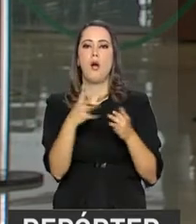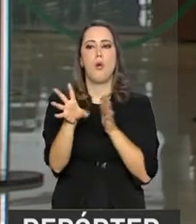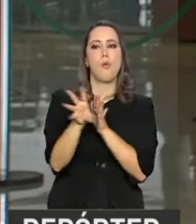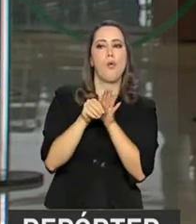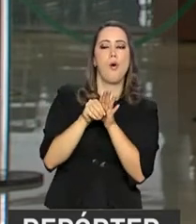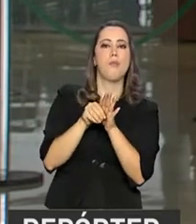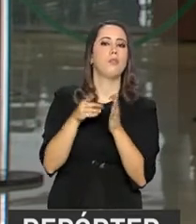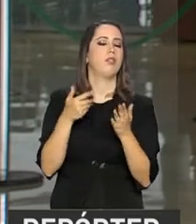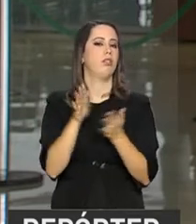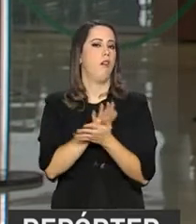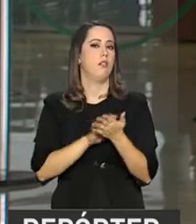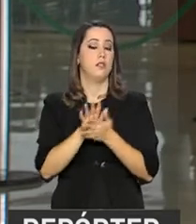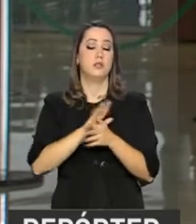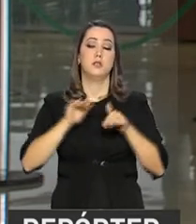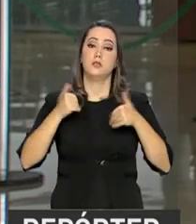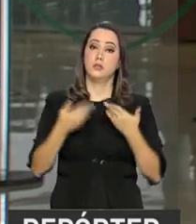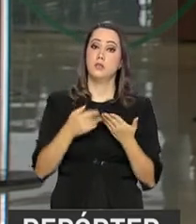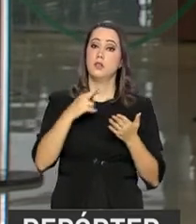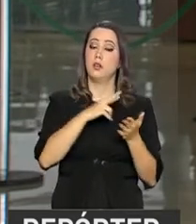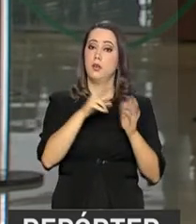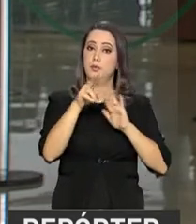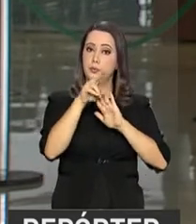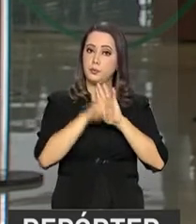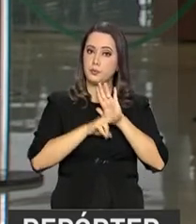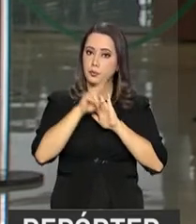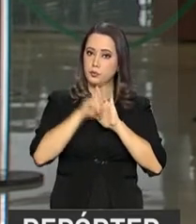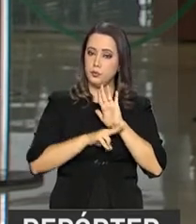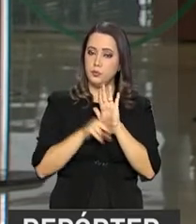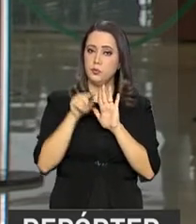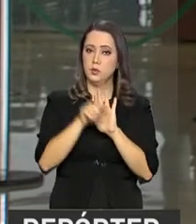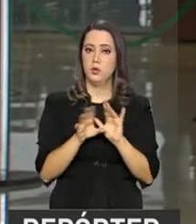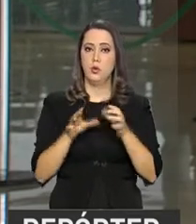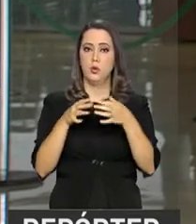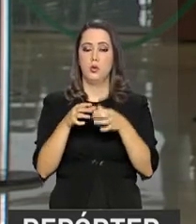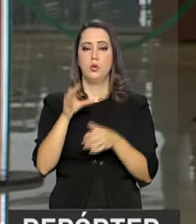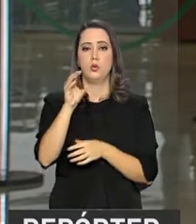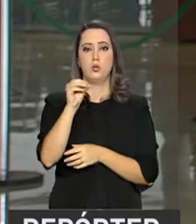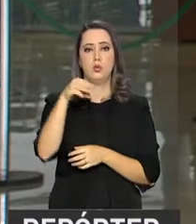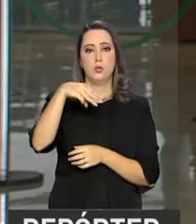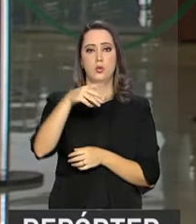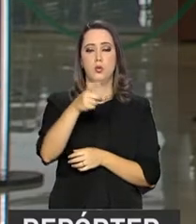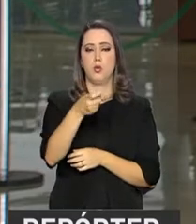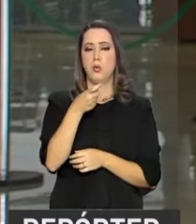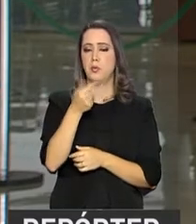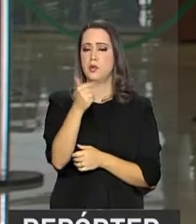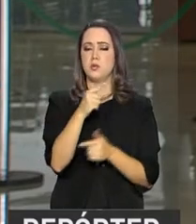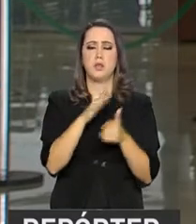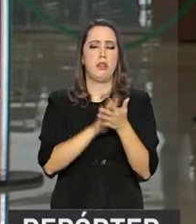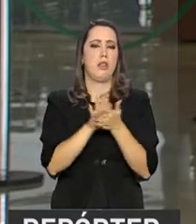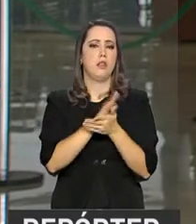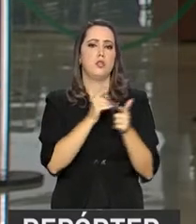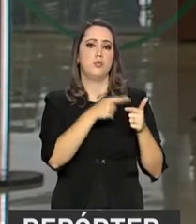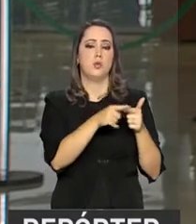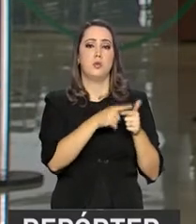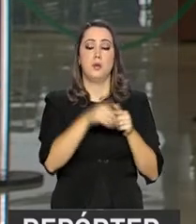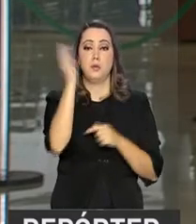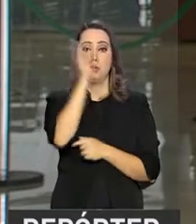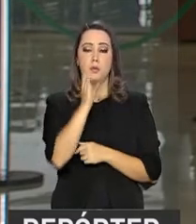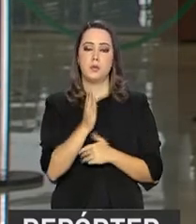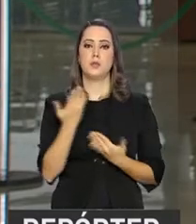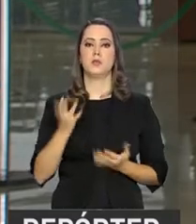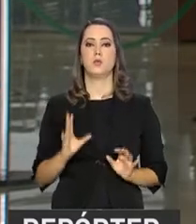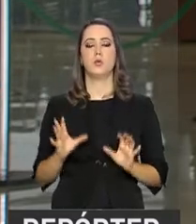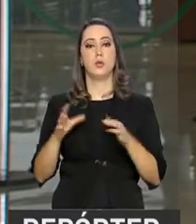nacionais então a resolução da câmara de comércio exterior não atrapalha a indústria brasileira segmentos